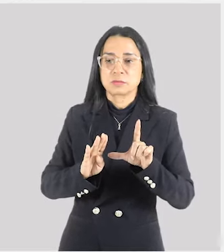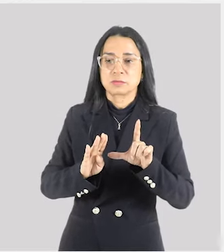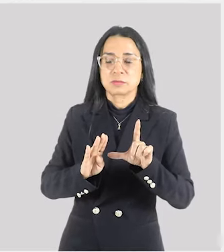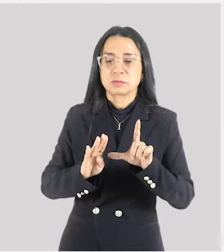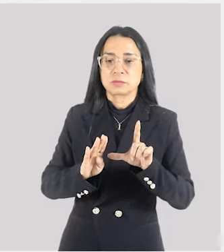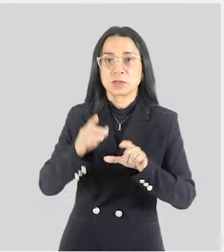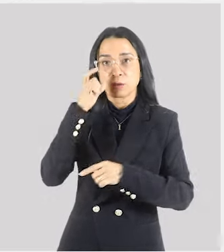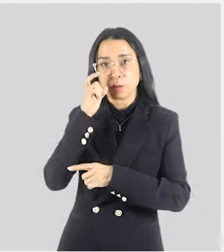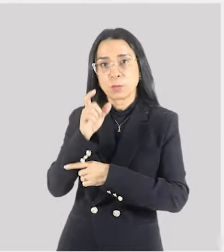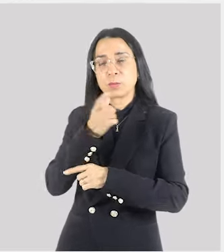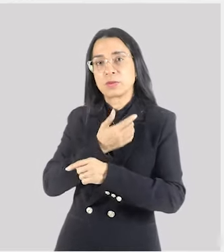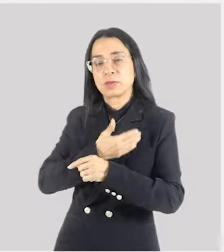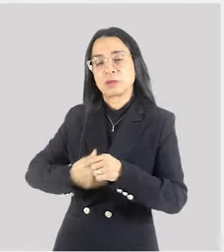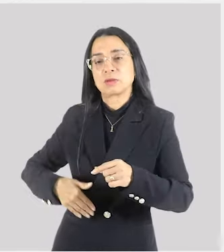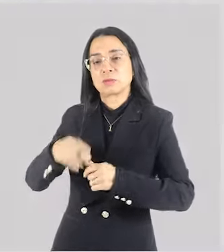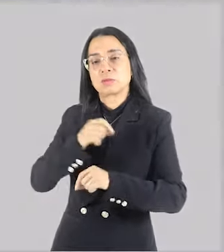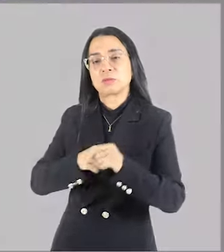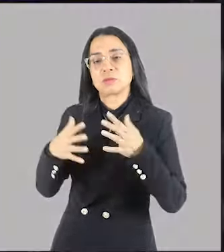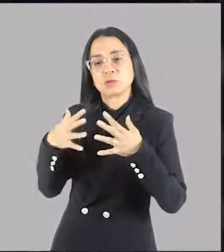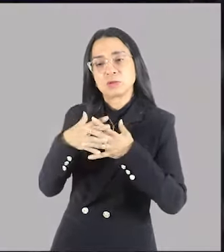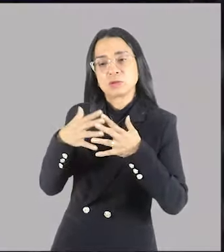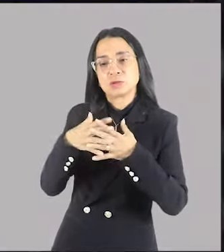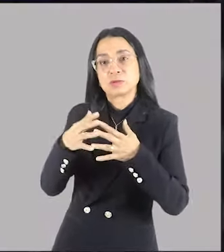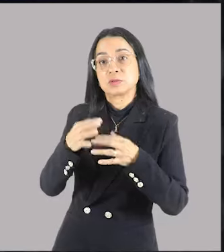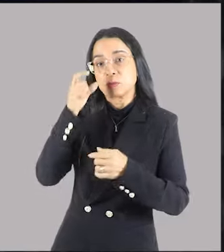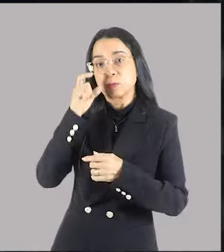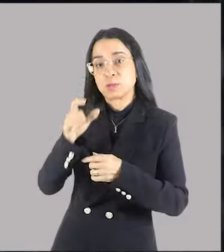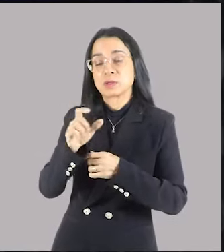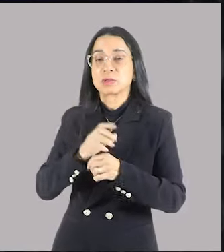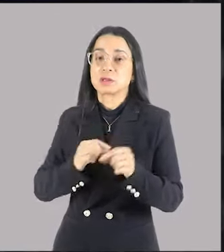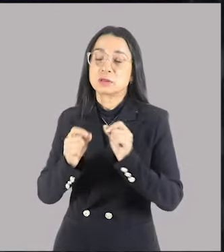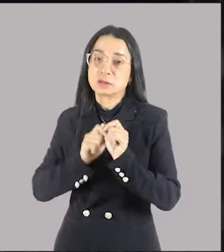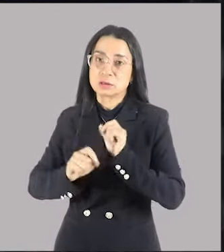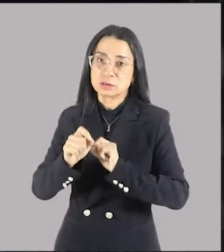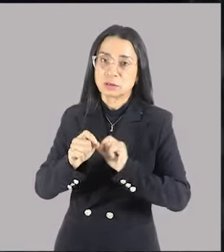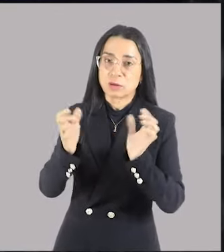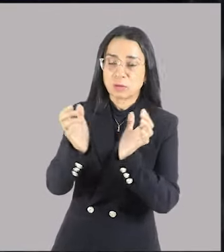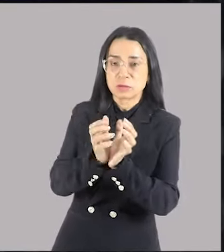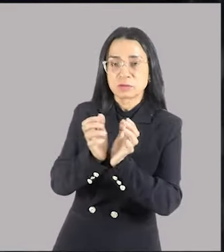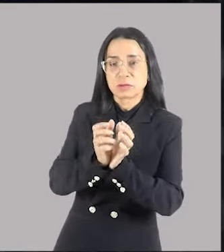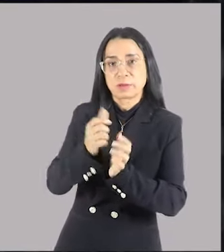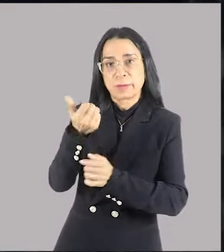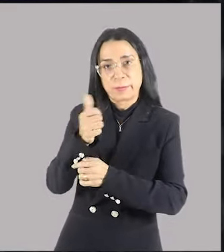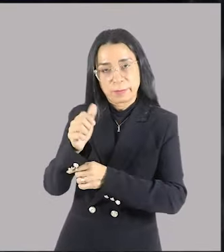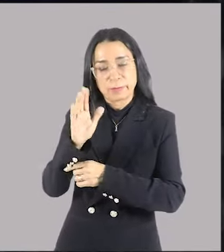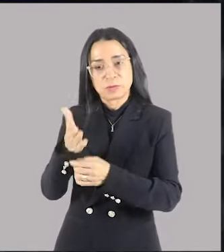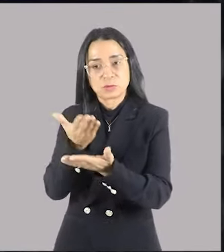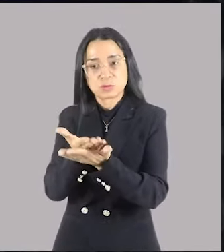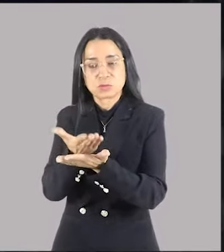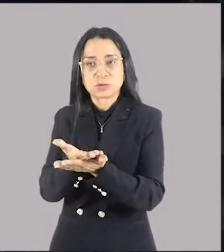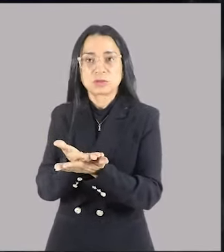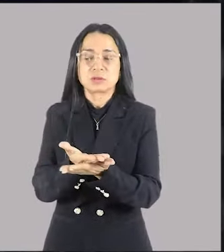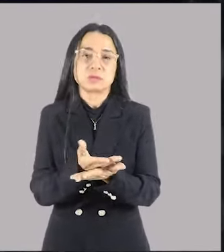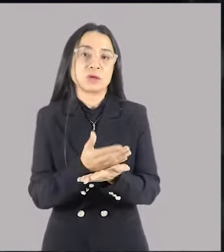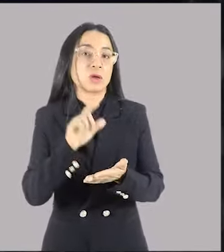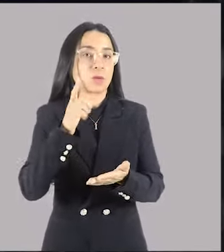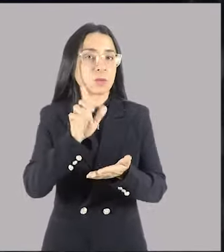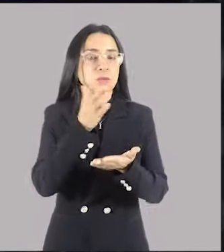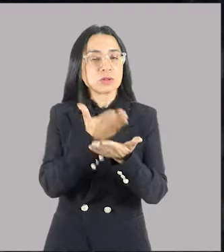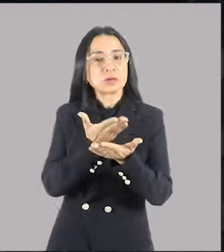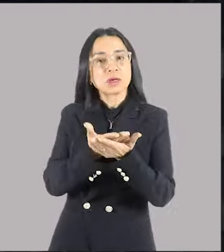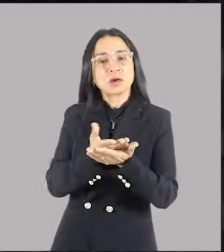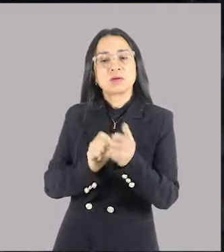o interesse público não se confunde com o interesse da coletividade primeiramente isso já trabalhamos em outras aulas o interesse da coletividade Pode